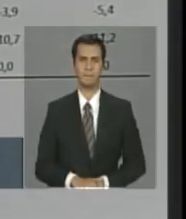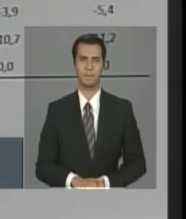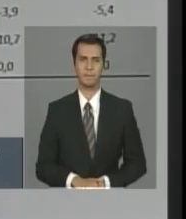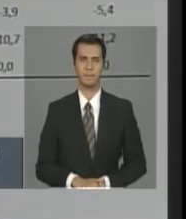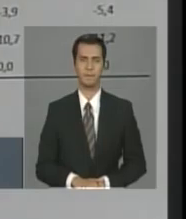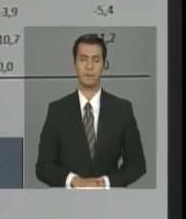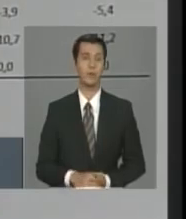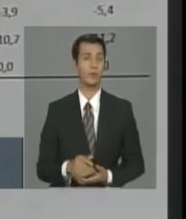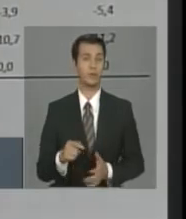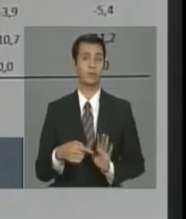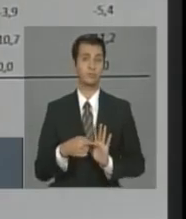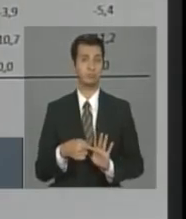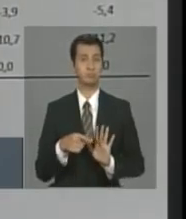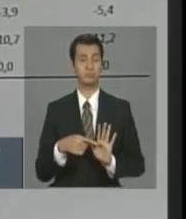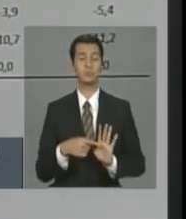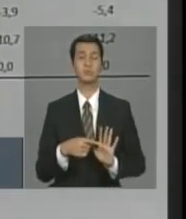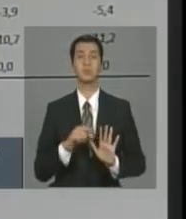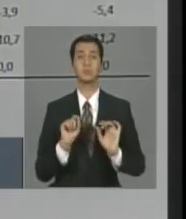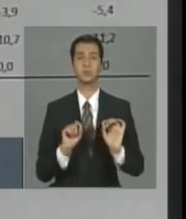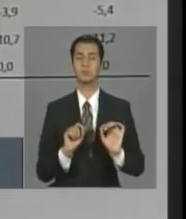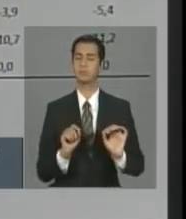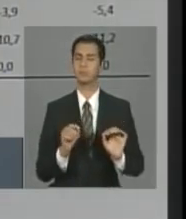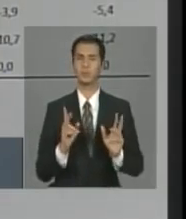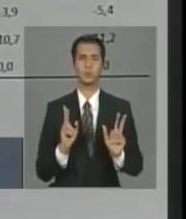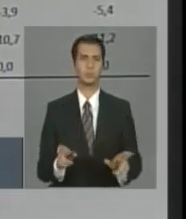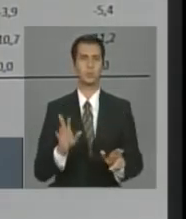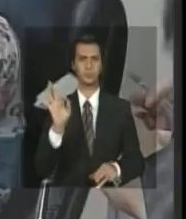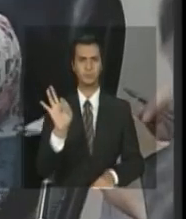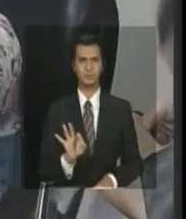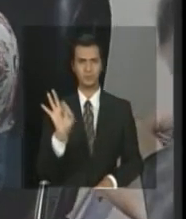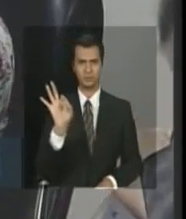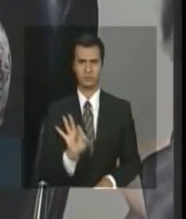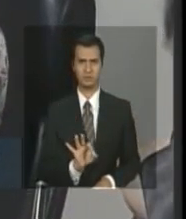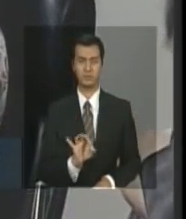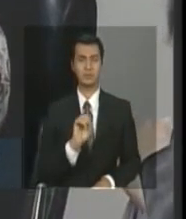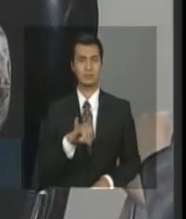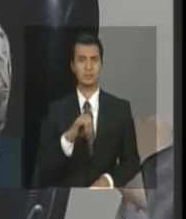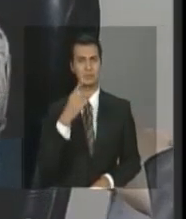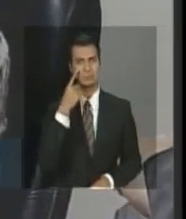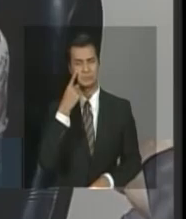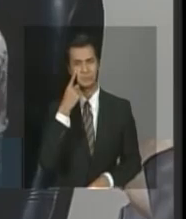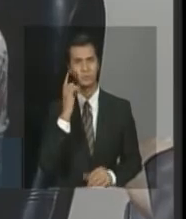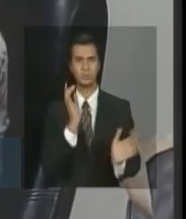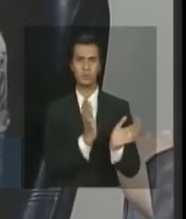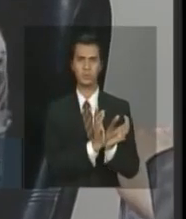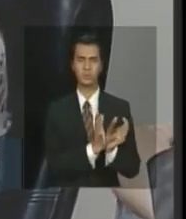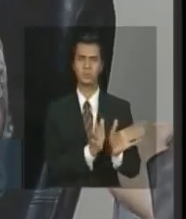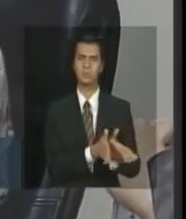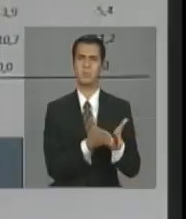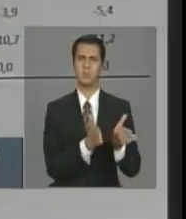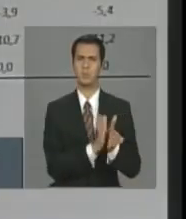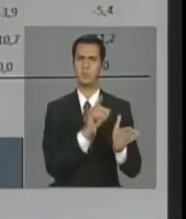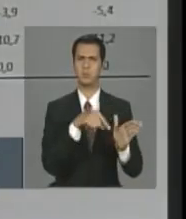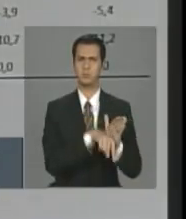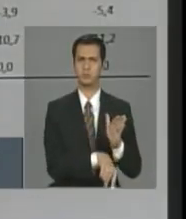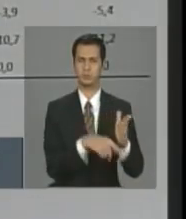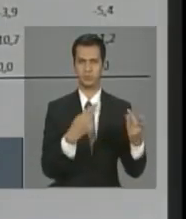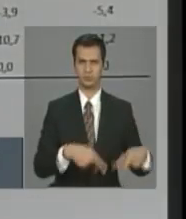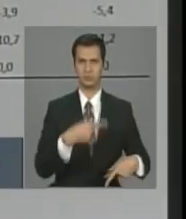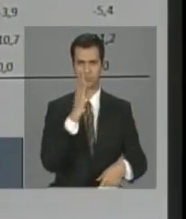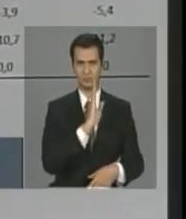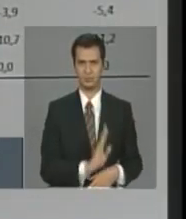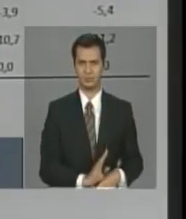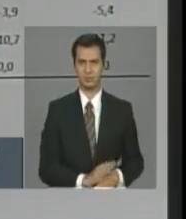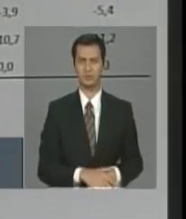né? Mostrando que teve um decréscimo, você pegar o conjunto dos jovens extremamente pobres no Brasil,